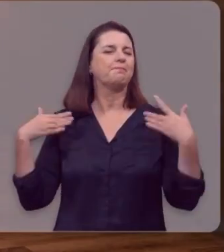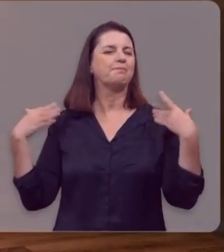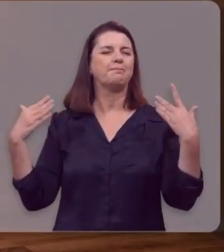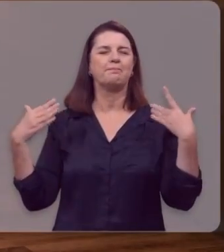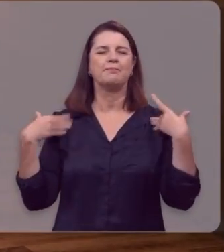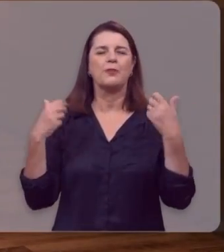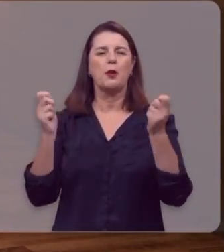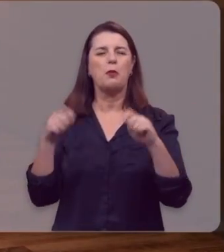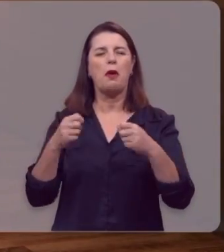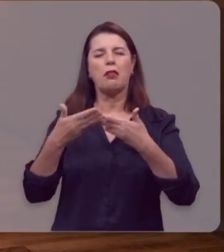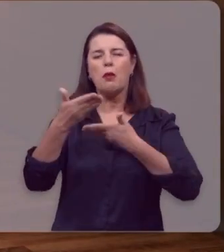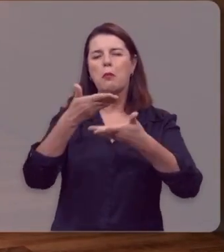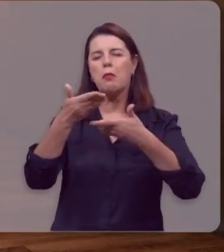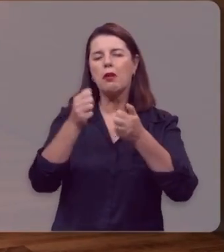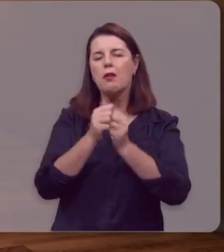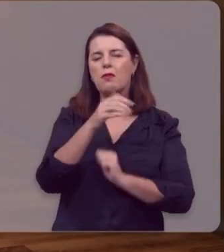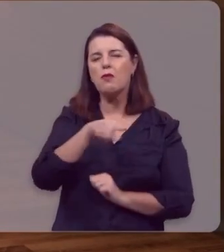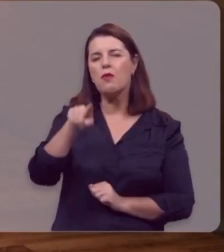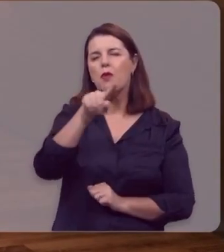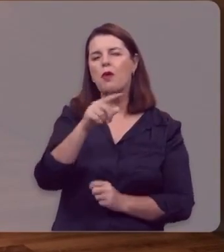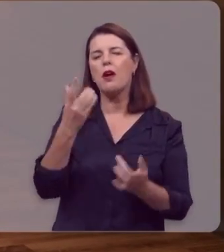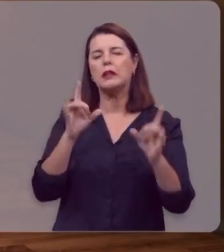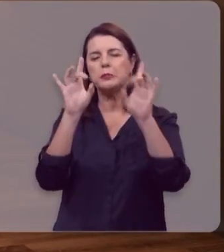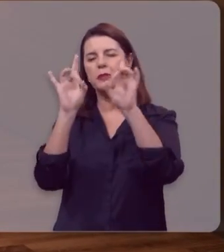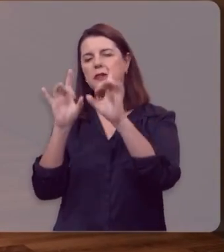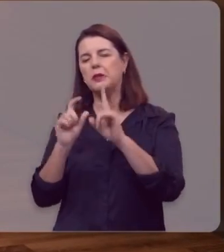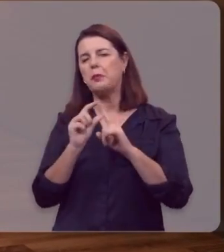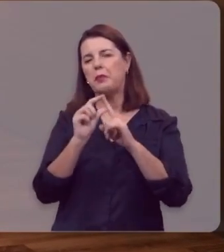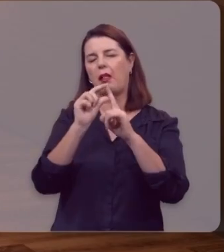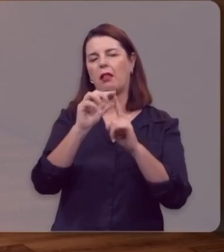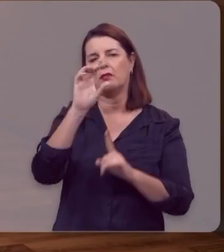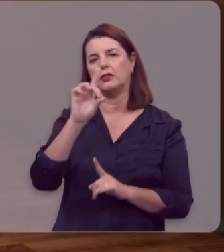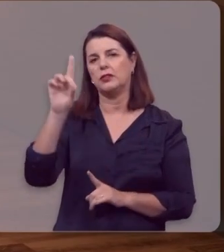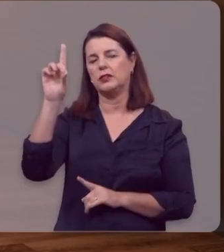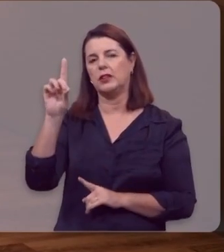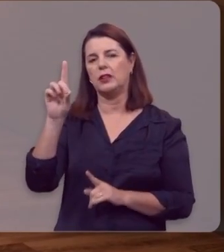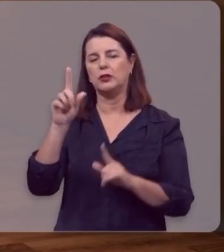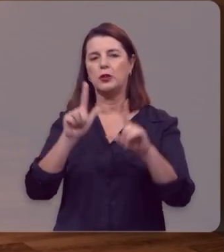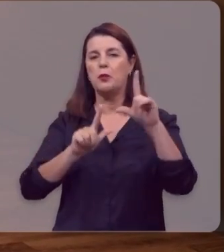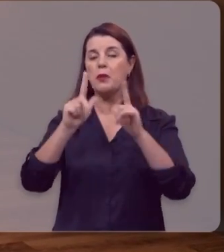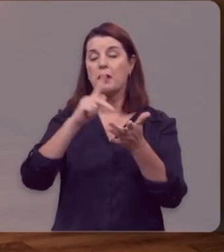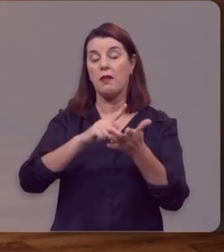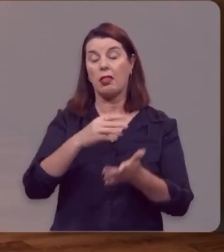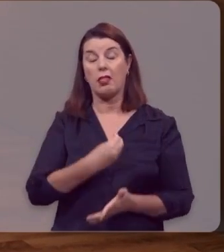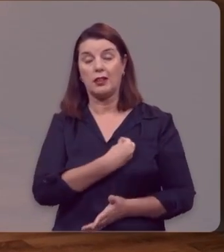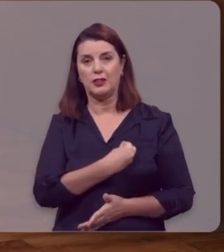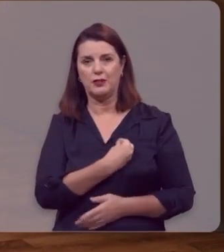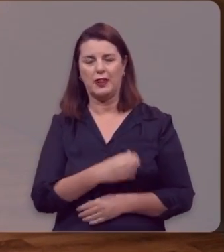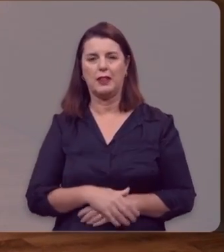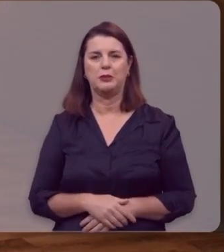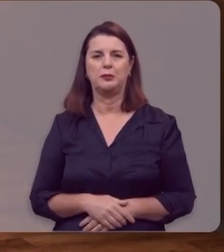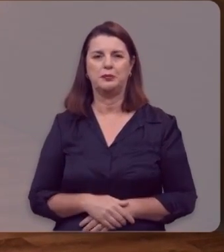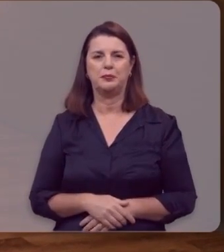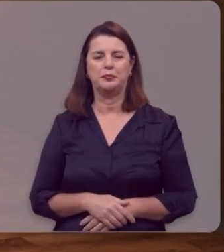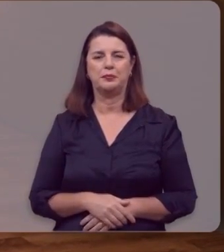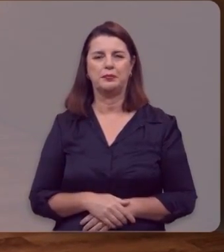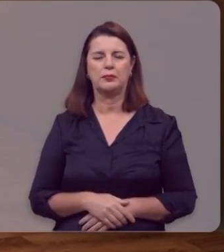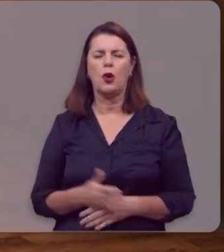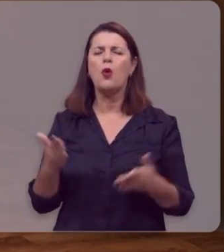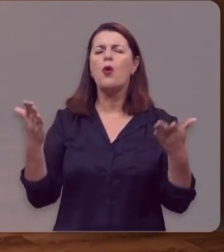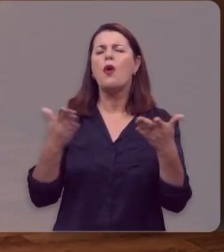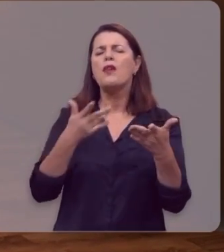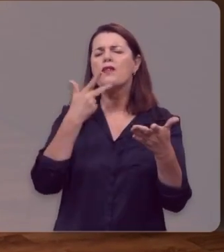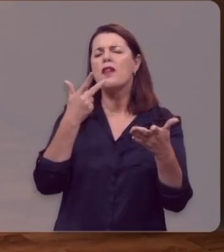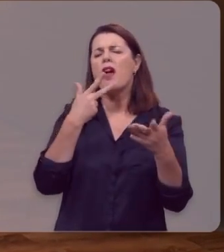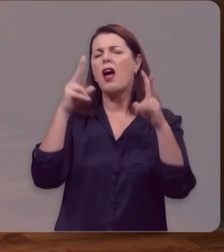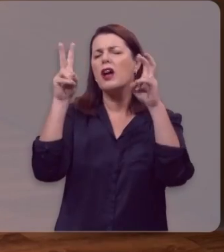Que privilégio poder compartilhar com você a preciosíssima Palavra de Deus no programa Verdade e Vida.